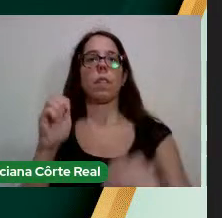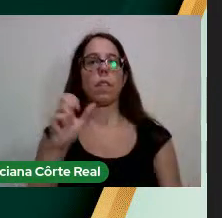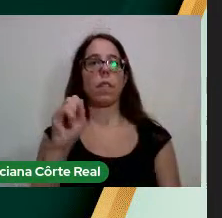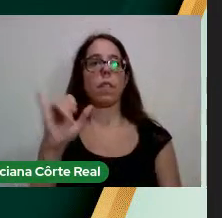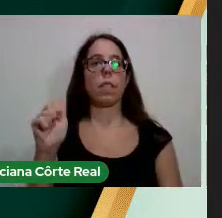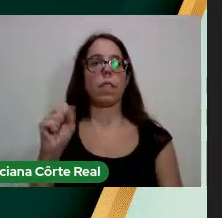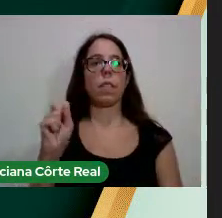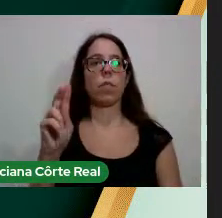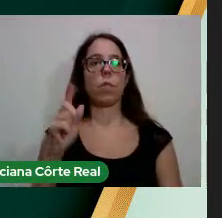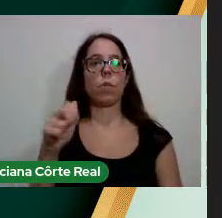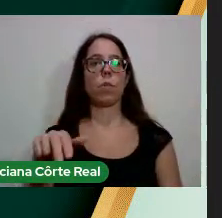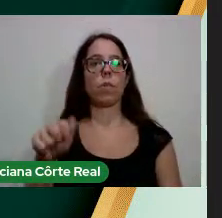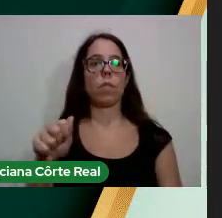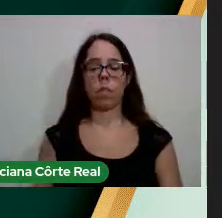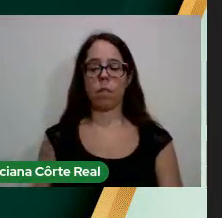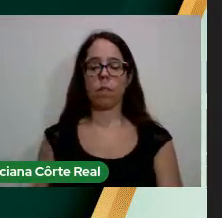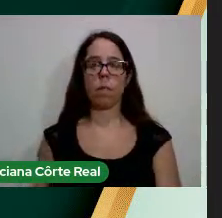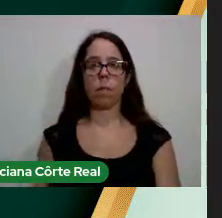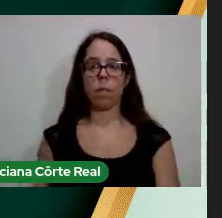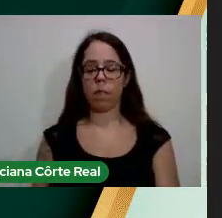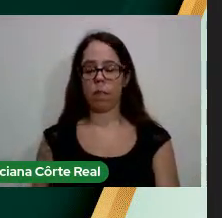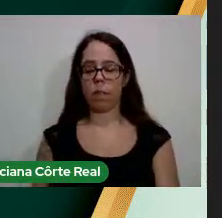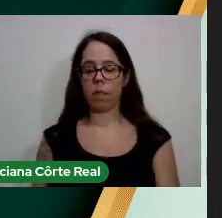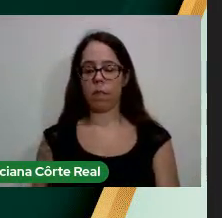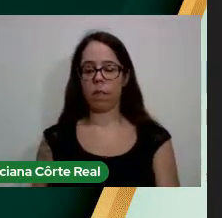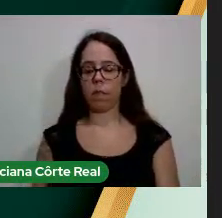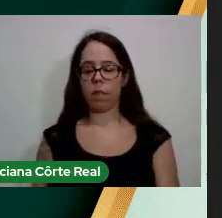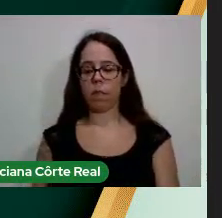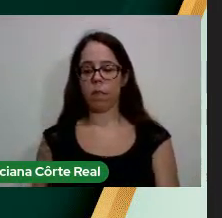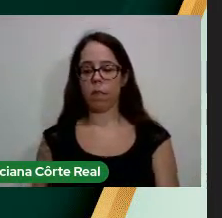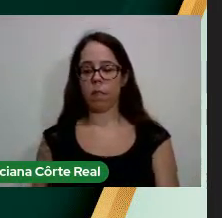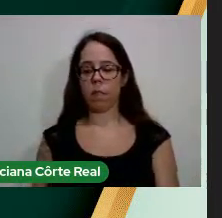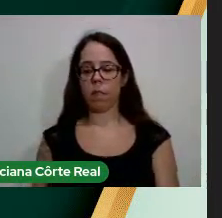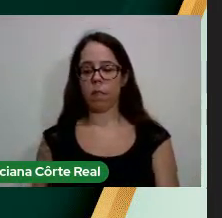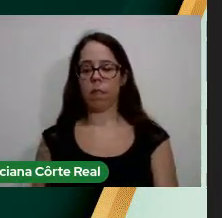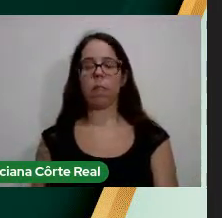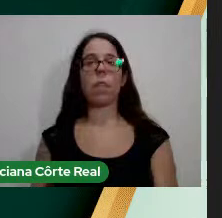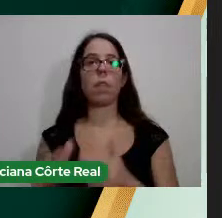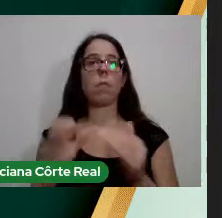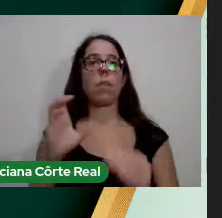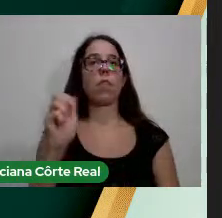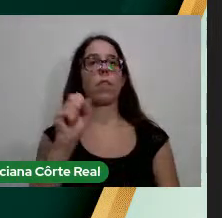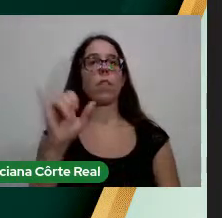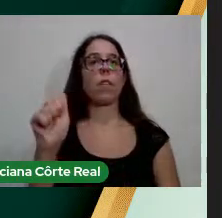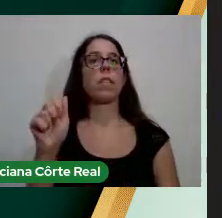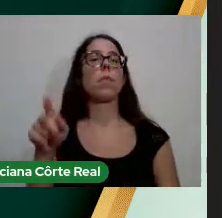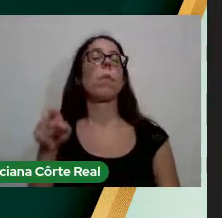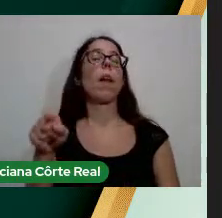Alves Muniz Solicitamos a Cássia que abra seu microfone e faça a leitura